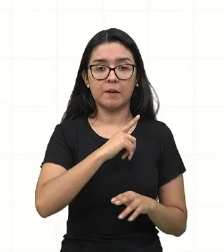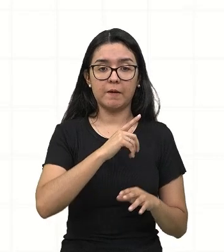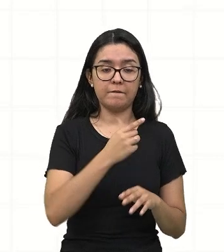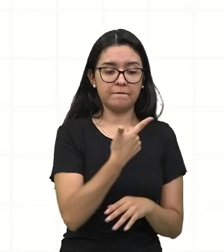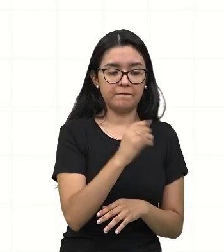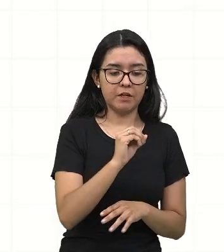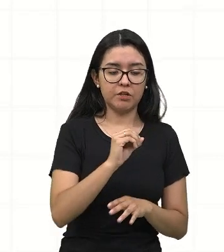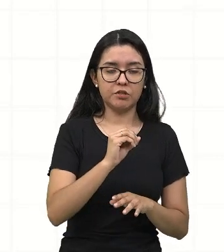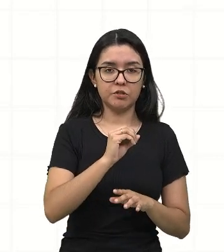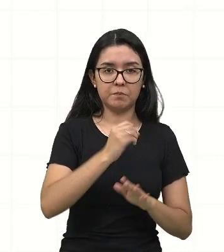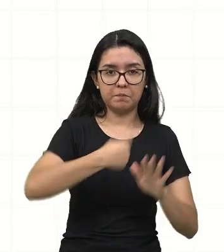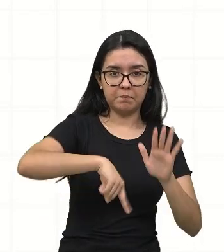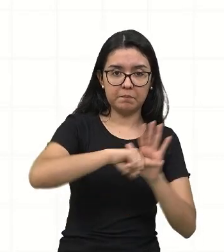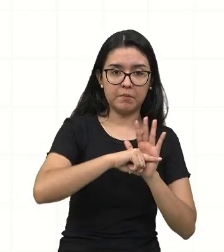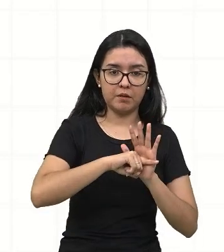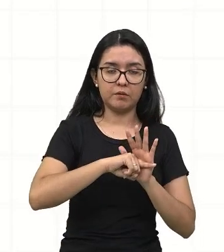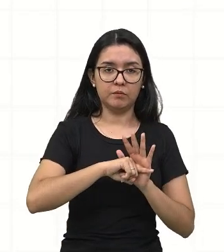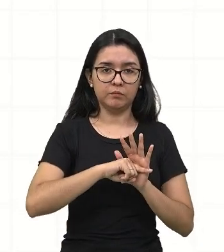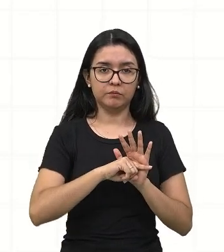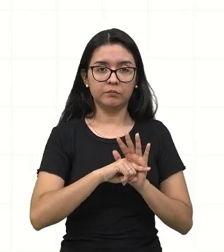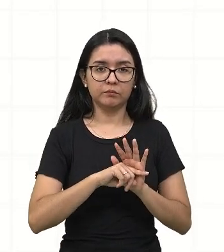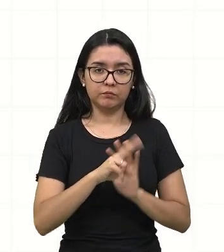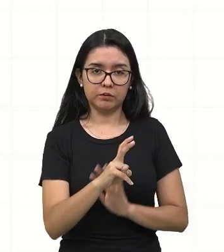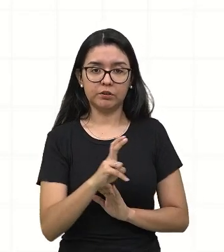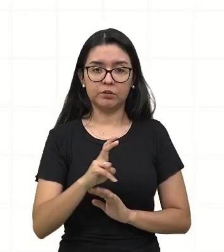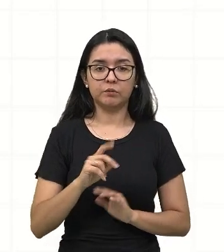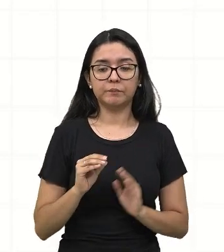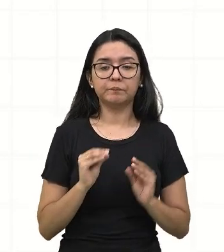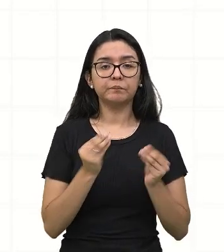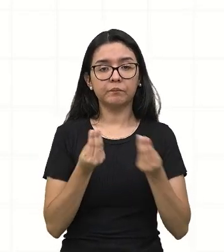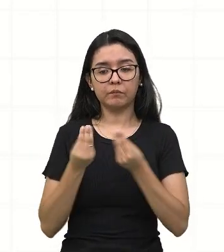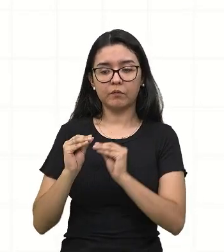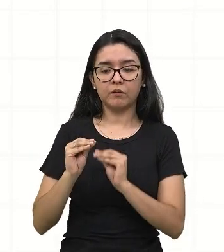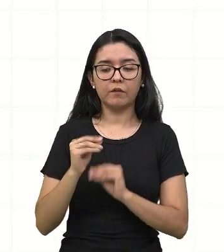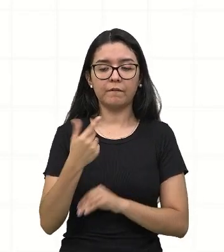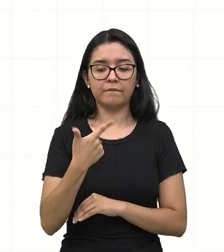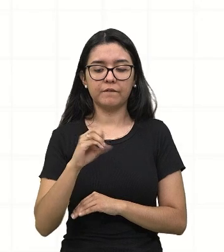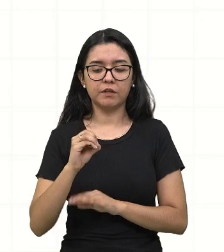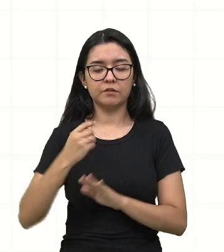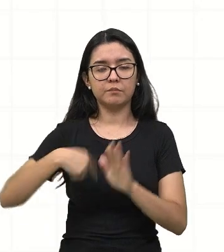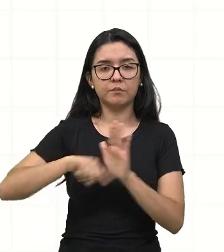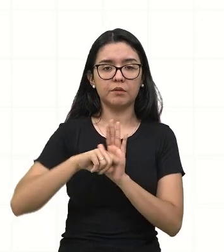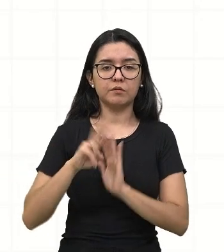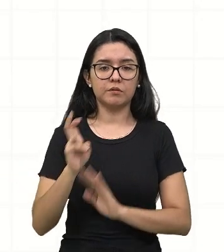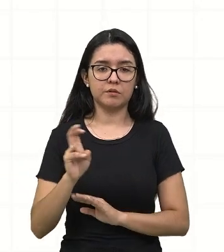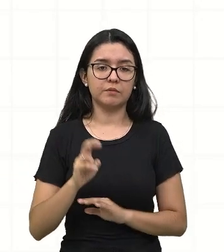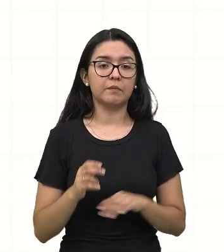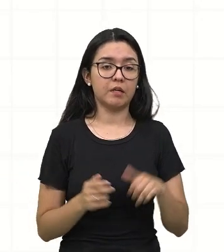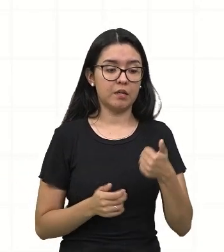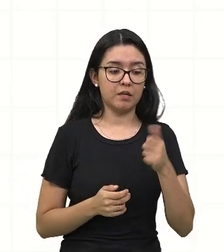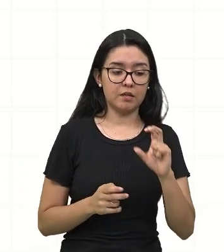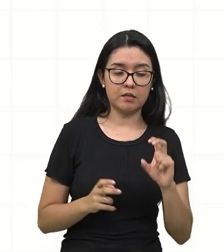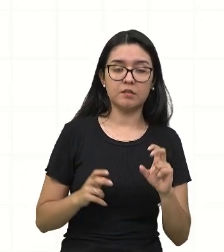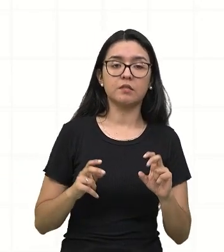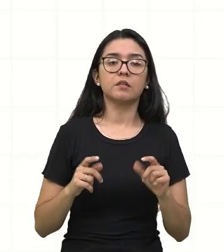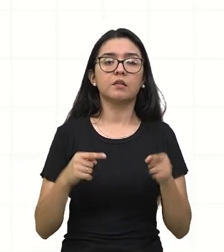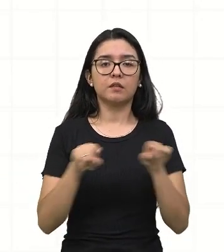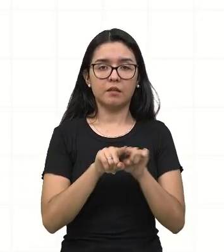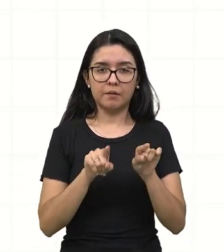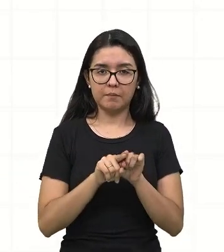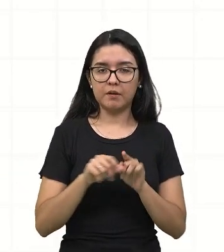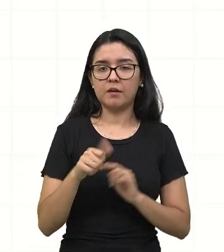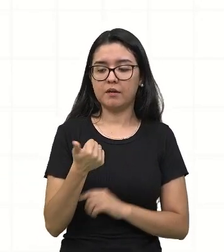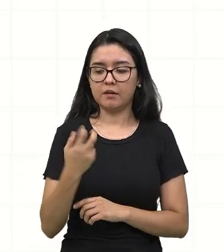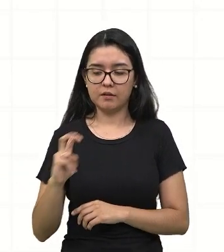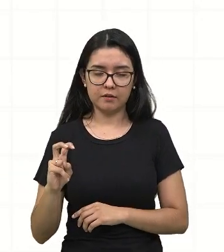tirar 5 do outro lado, perceba que no primeiro membro nós ficaremos com 15, e no segundo membro também